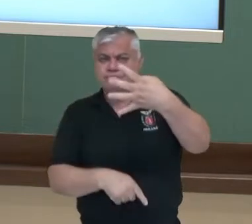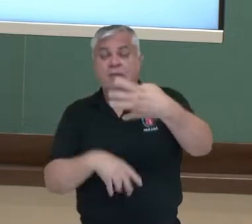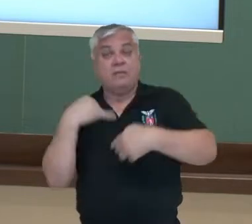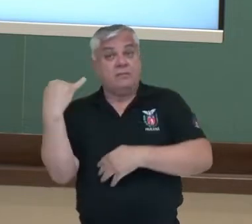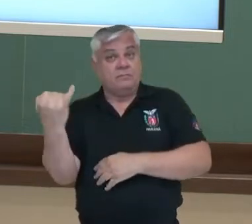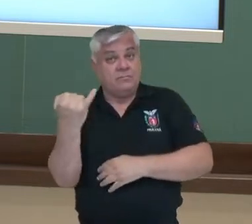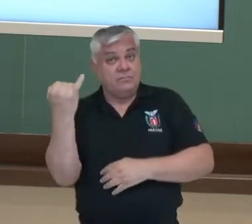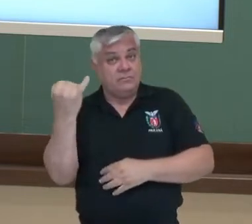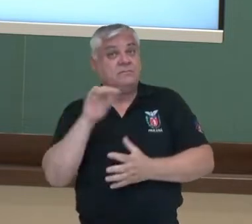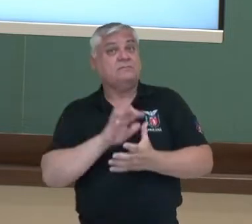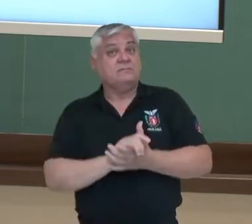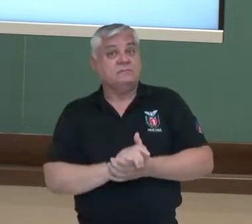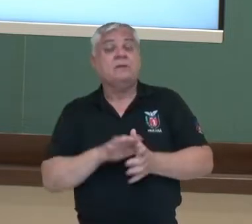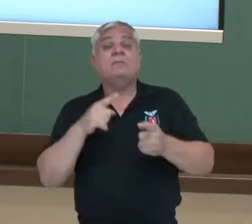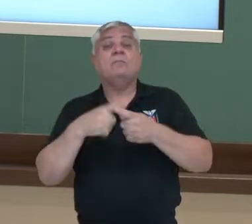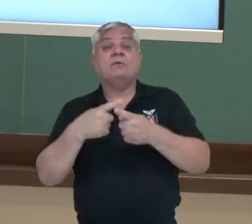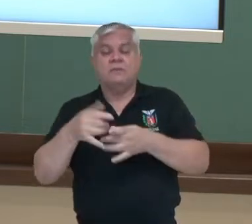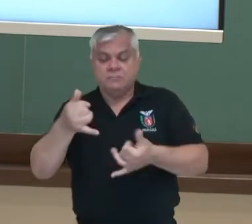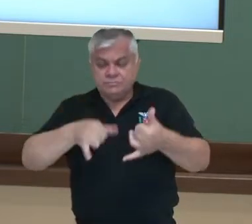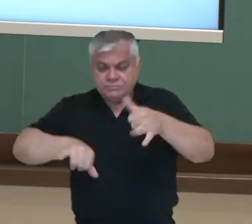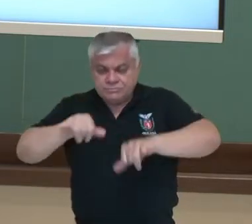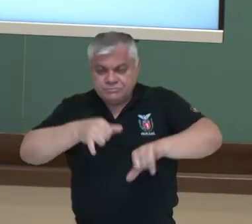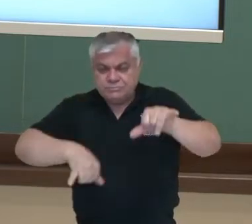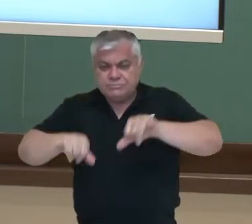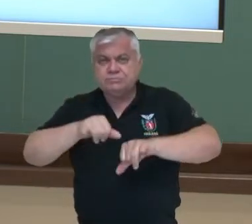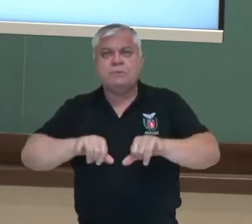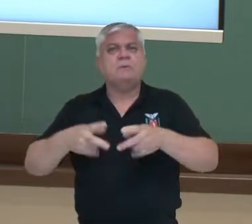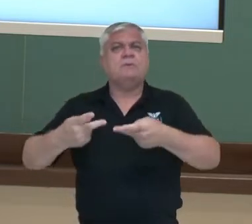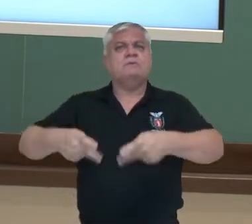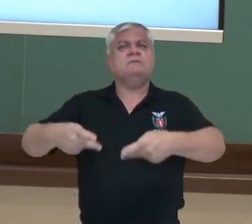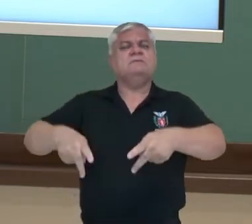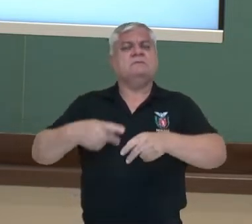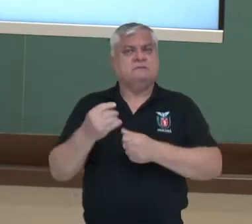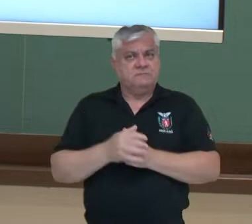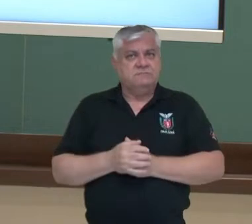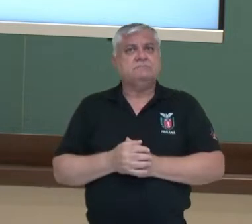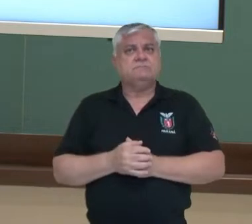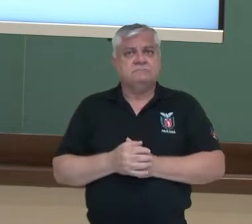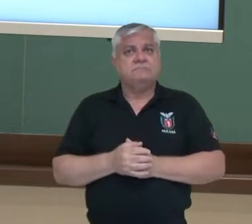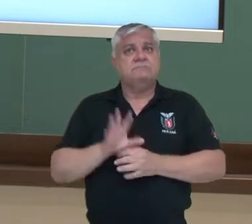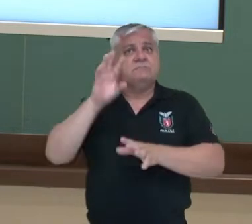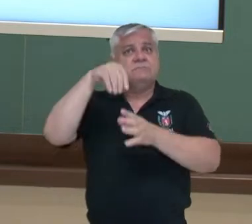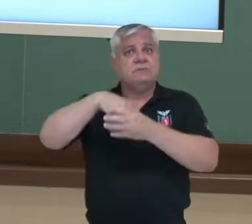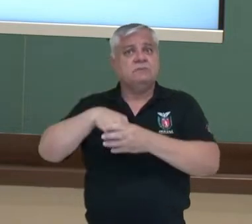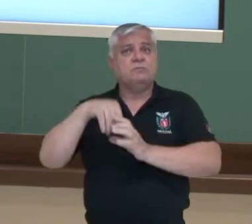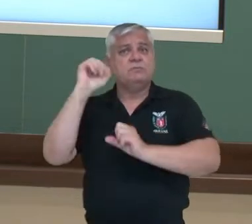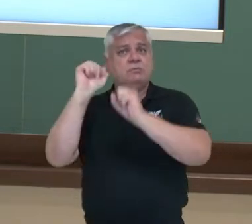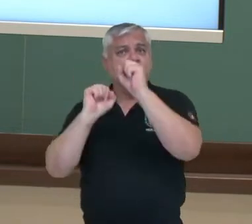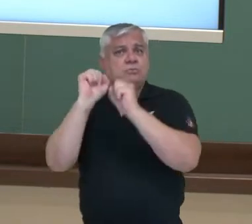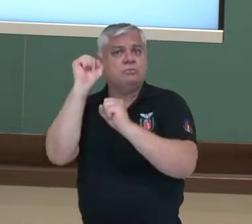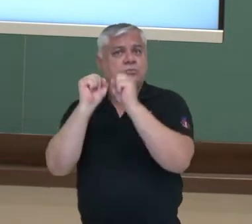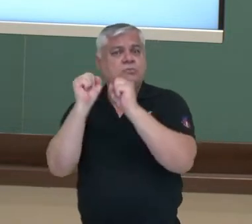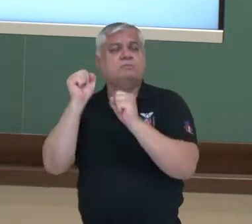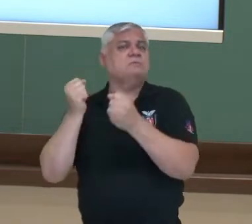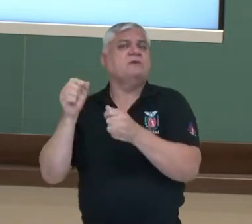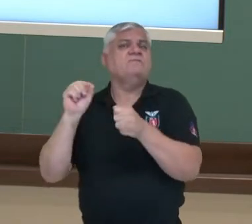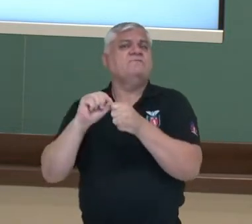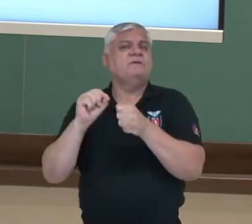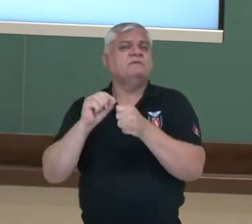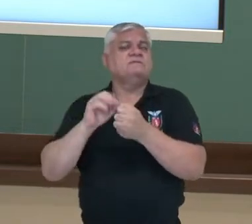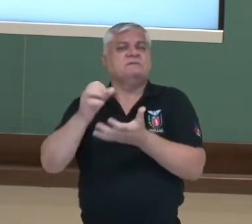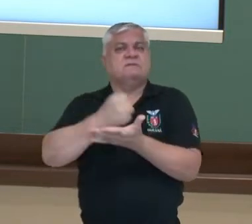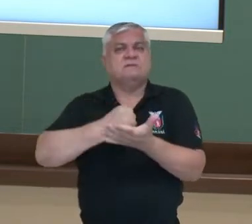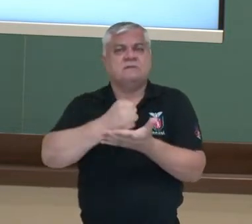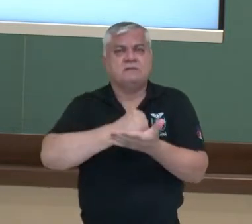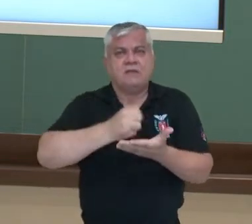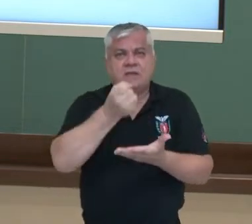importância, porque são reações químicas efetuadas na indústria para produzir